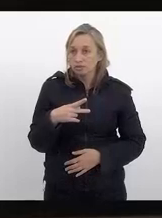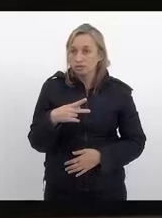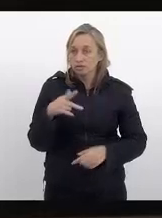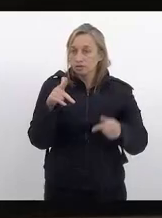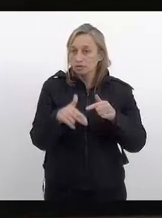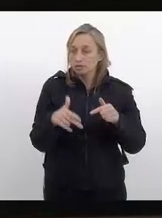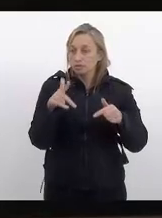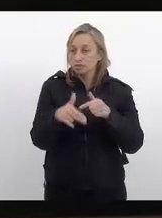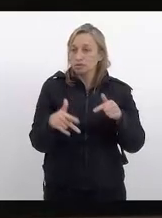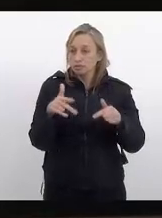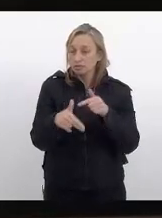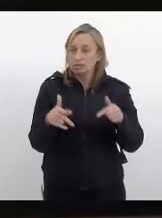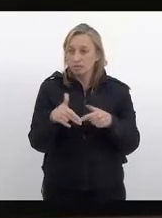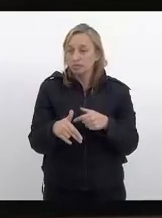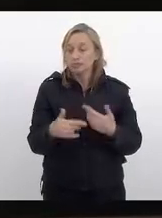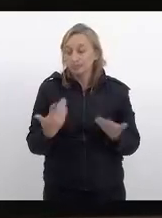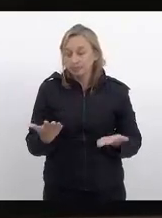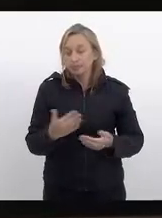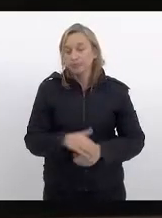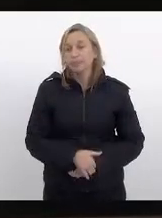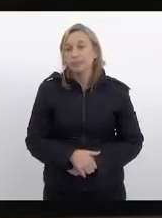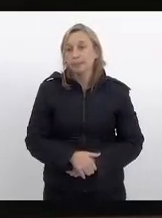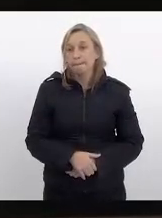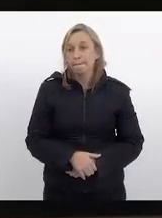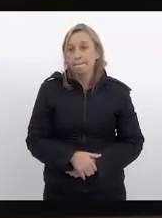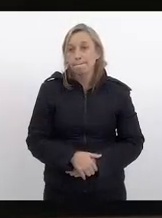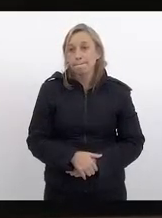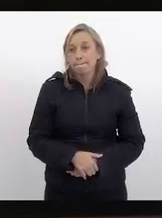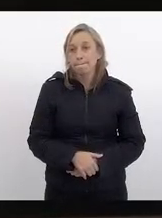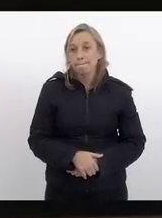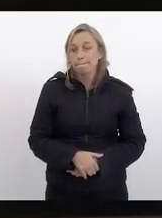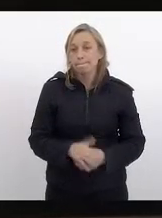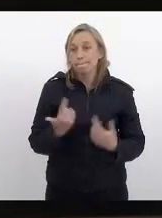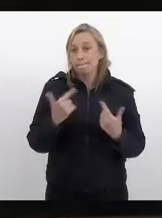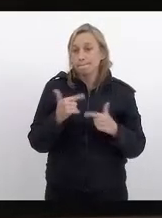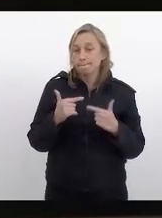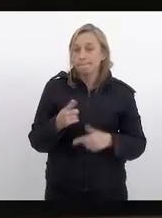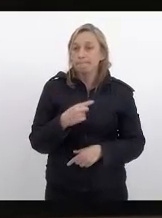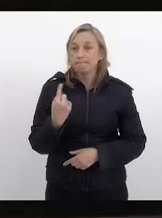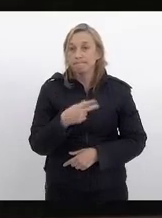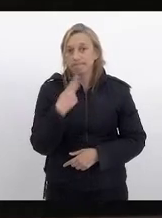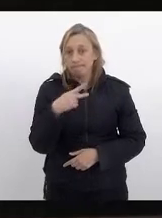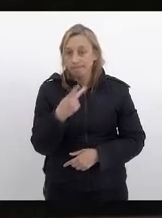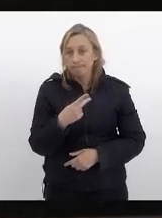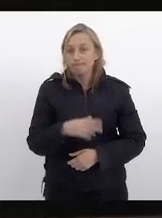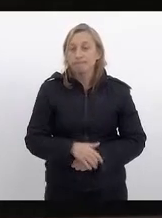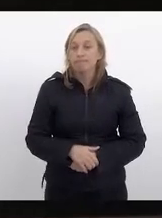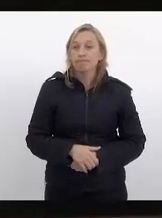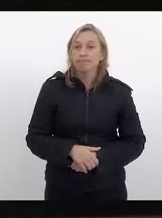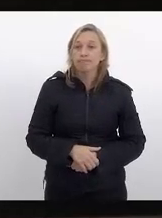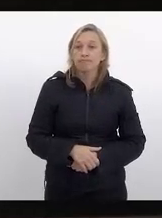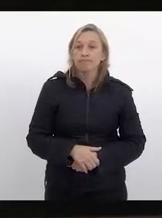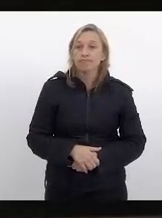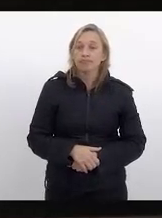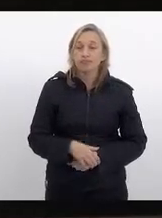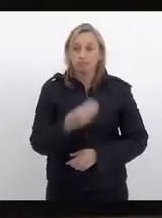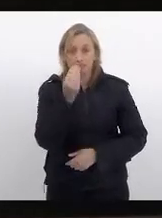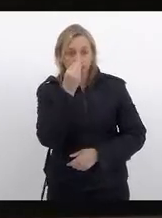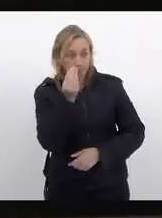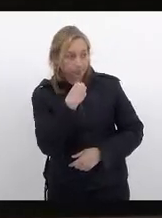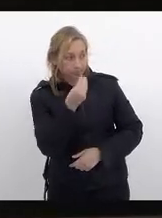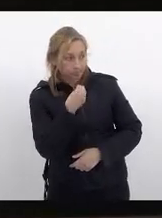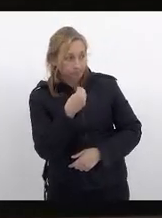sem ter ninguém para para fazer chacota da nossa falar a chacota da